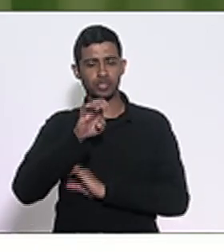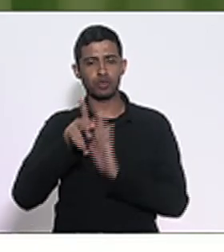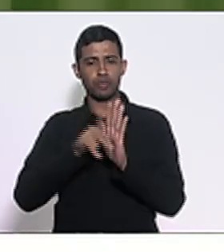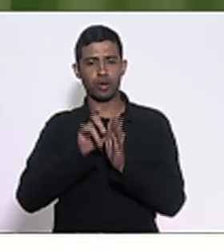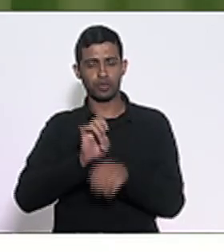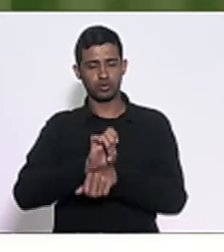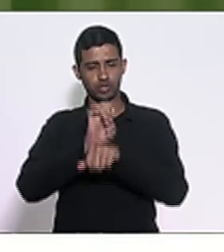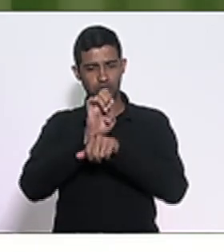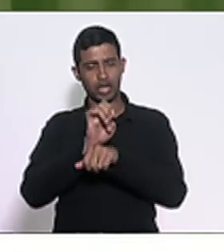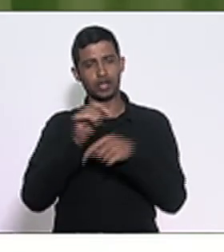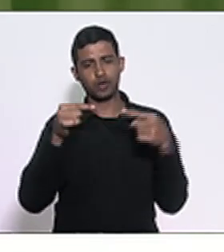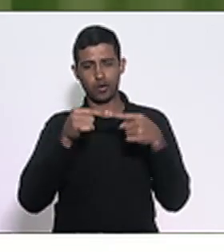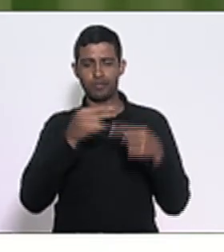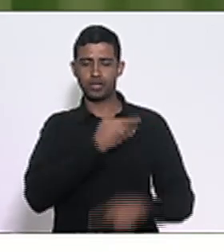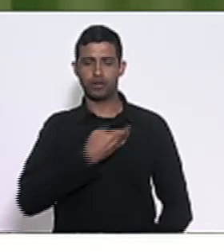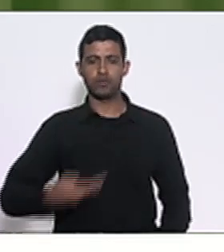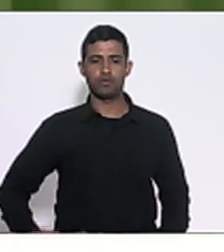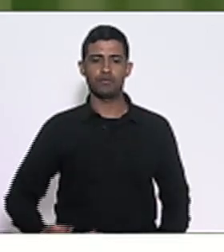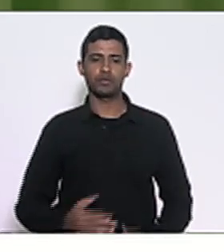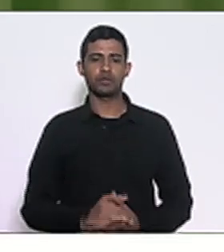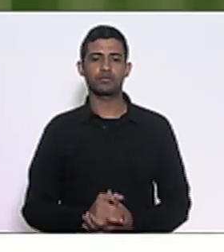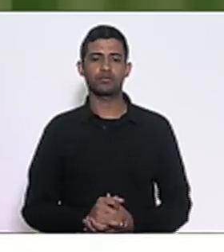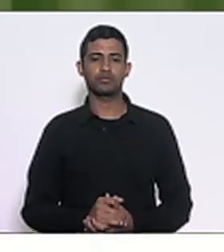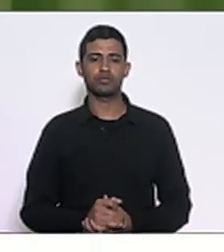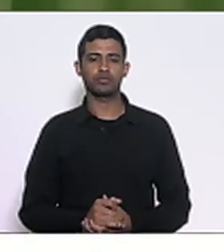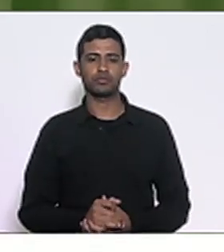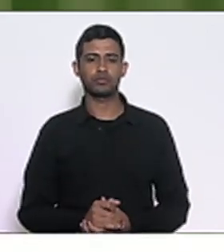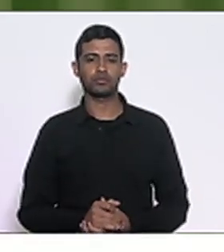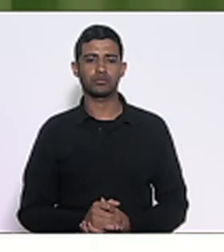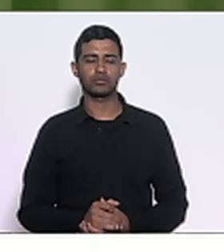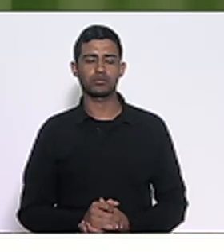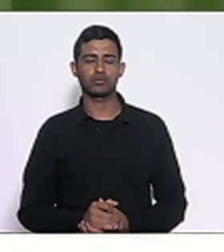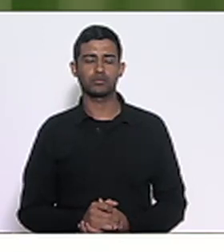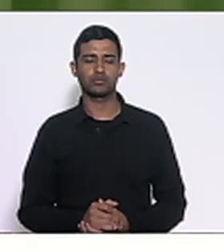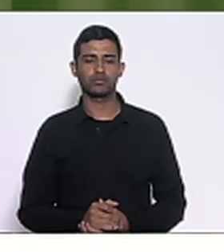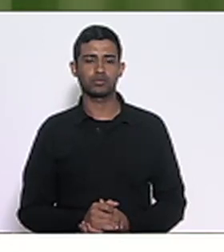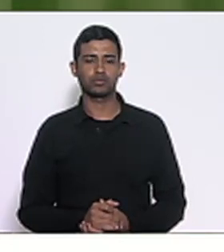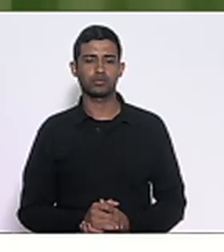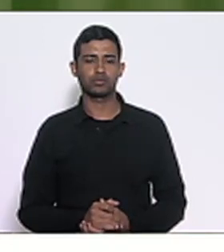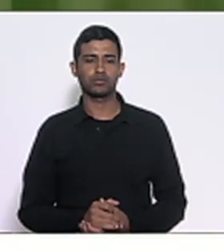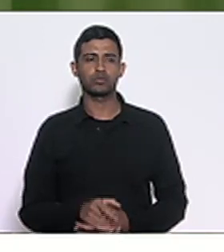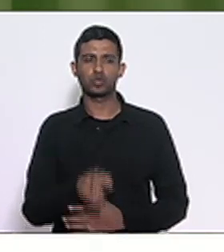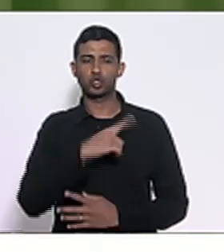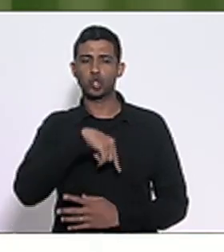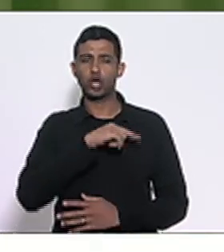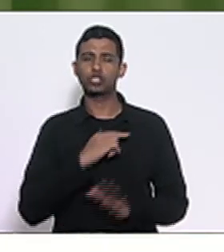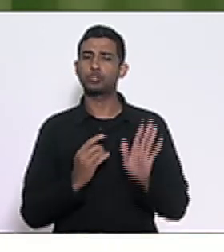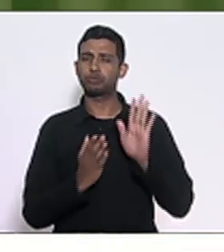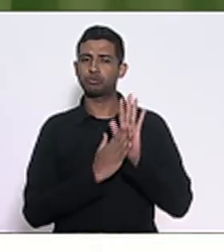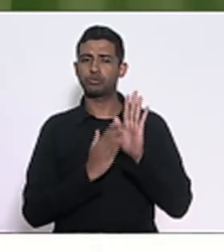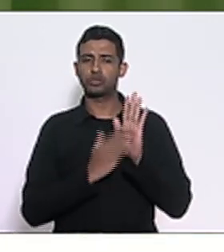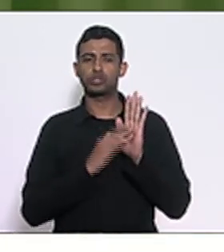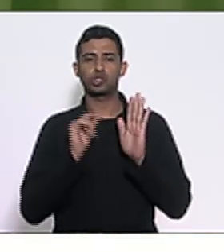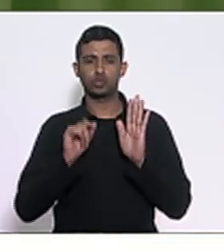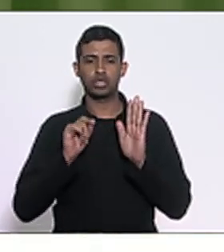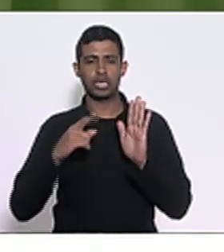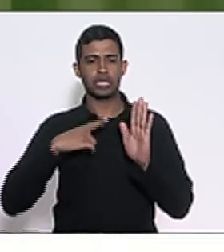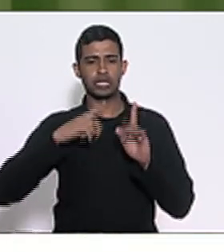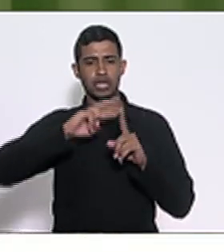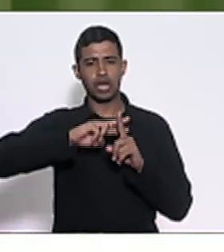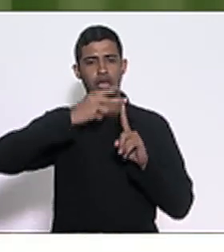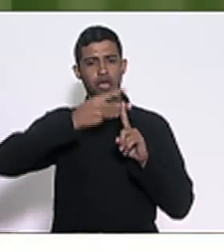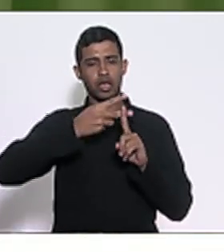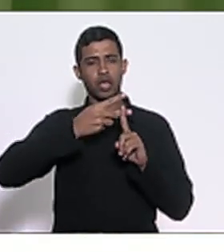de governo. Uma das coisas, inclusive, que a gente pretende construir é ter uma replicação de